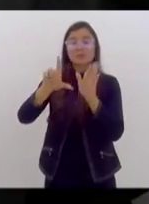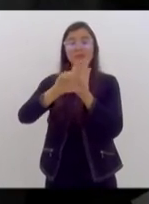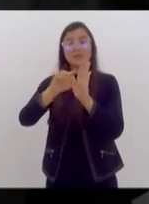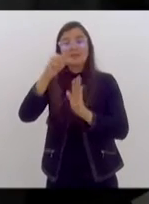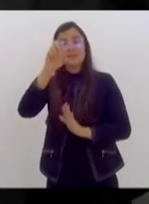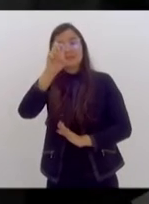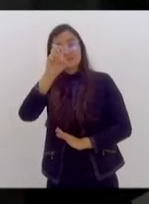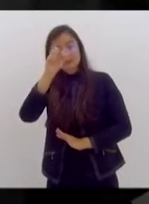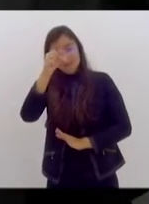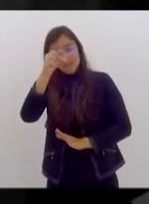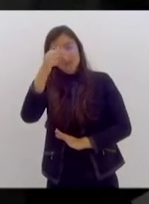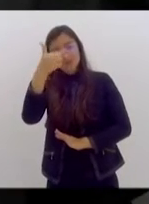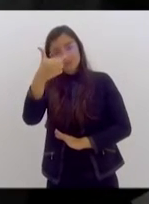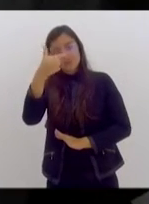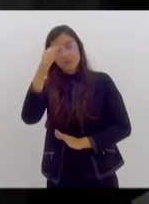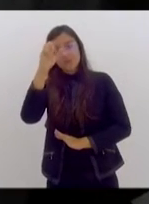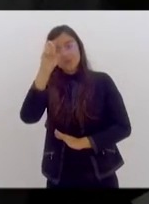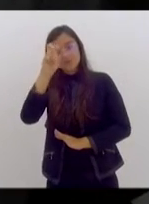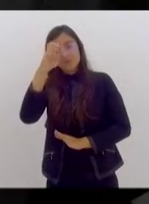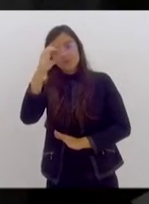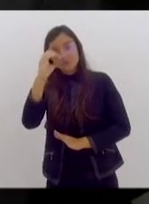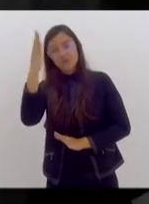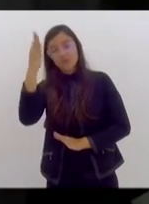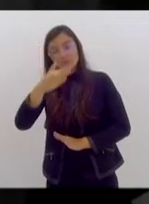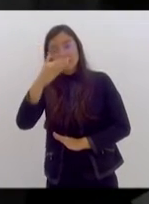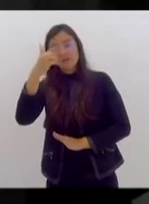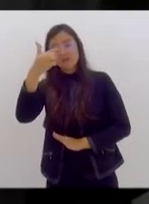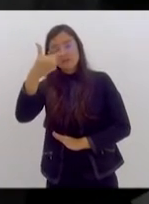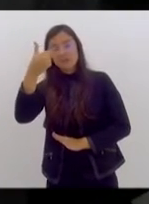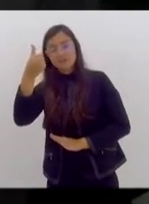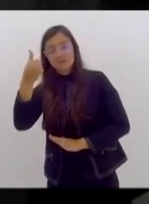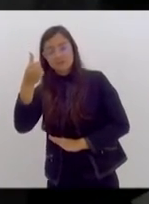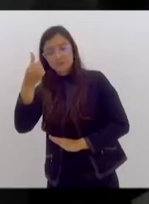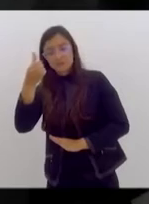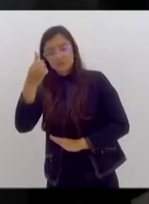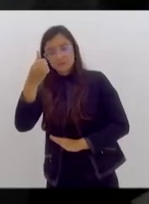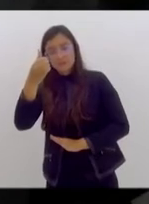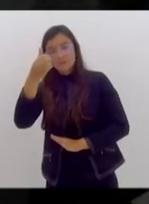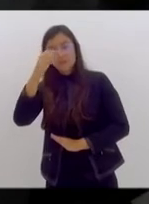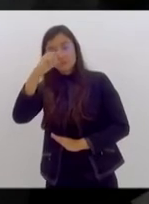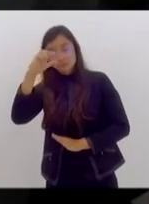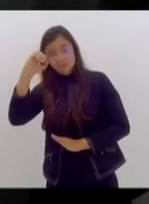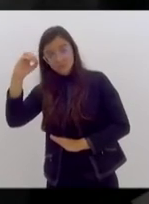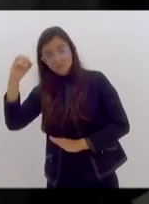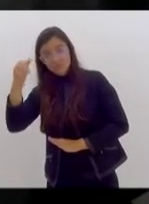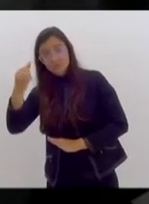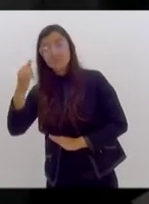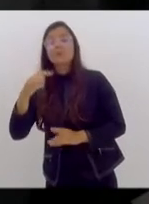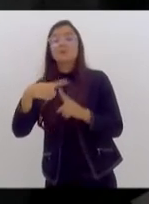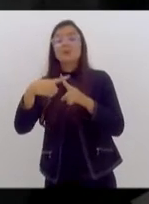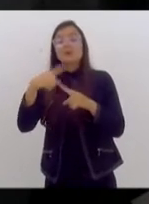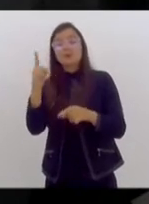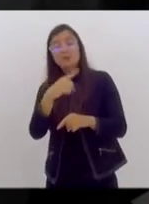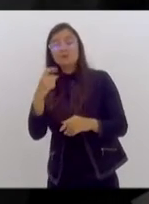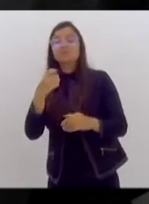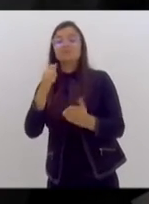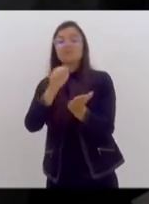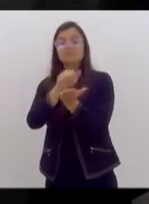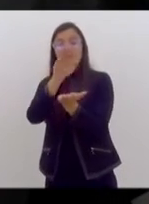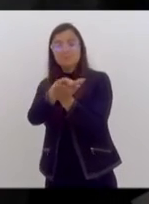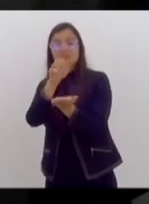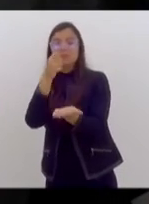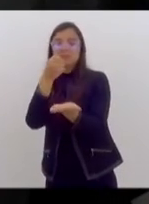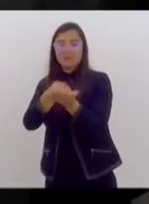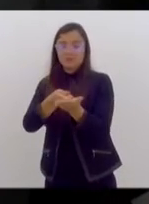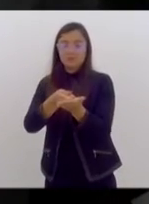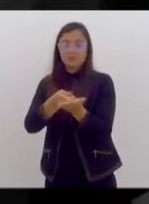que é do deputado Jorge picciani que nós então oferecemos o pagamento da multa e quando houve